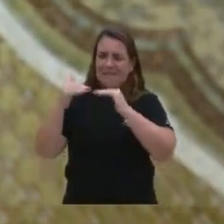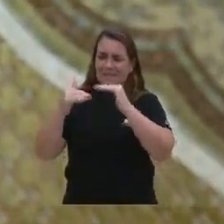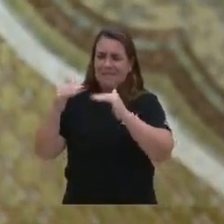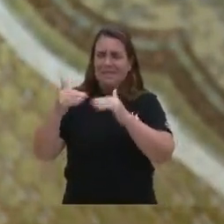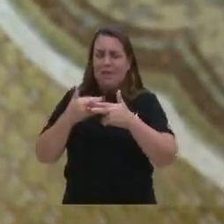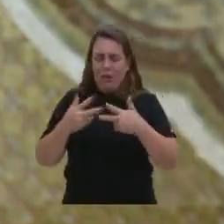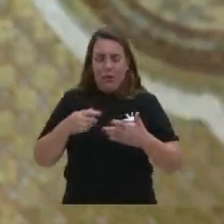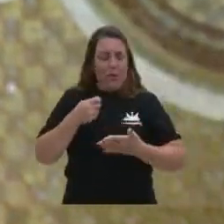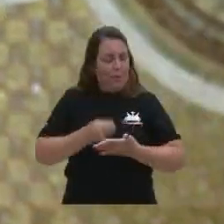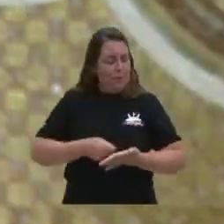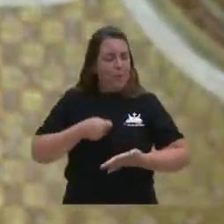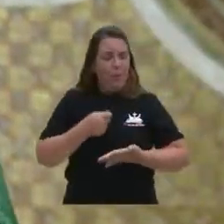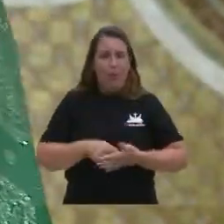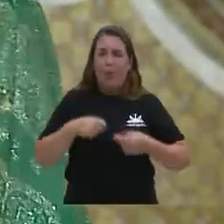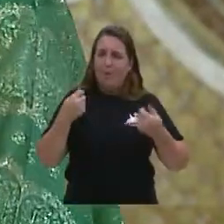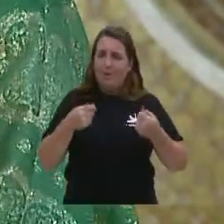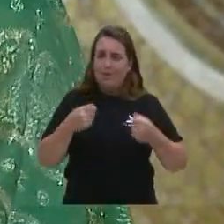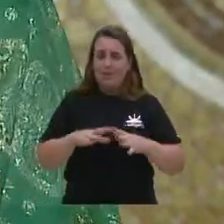Tem que deixar,